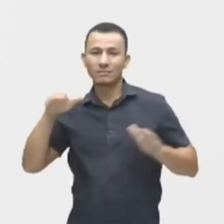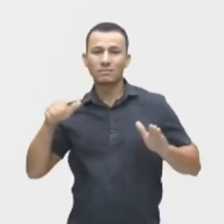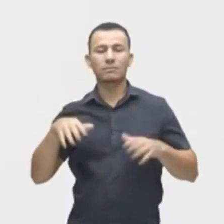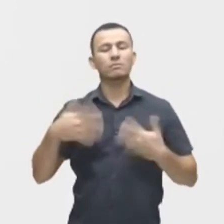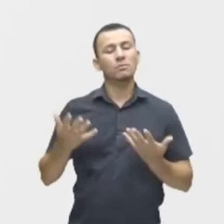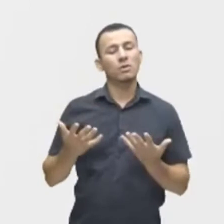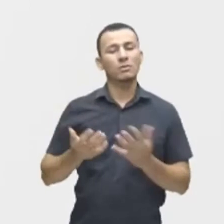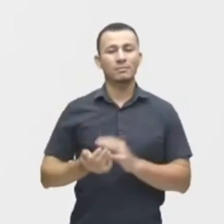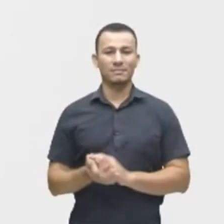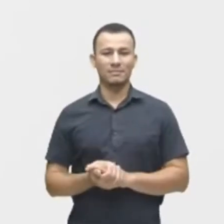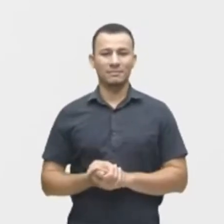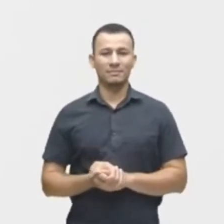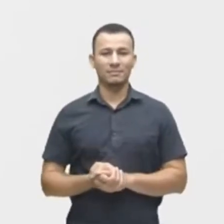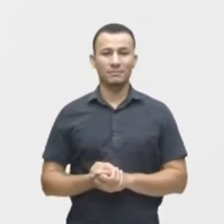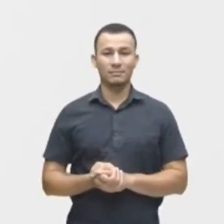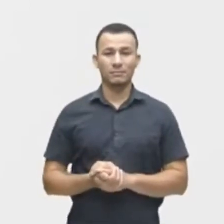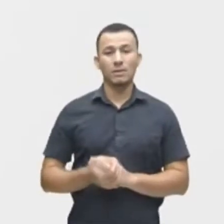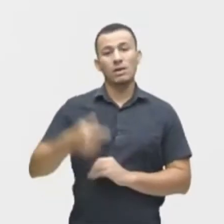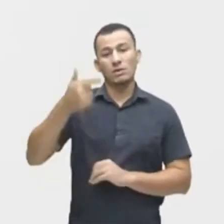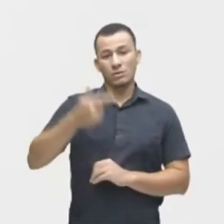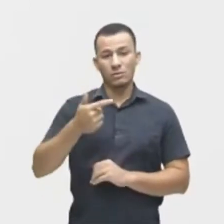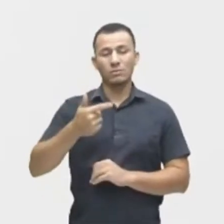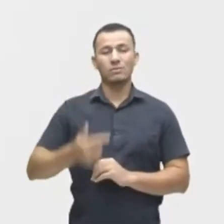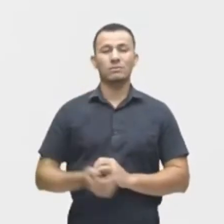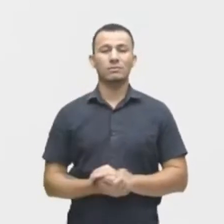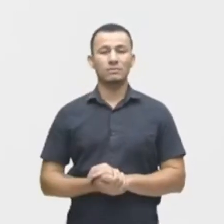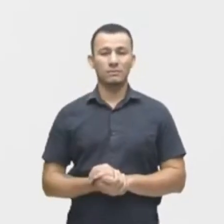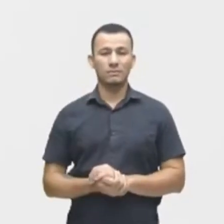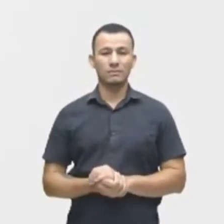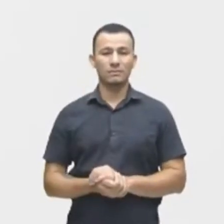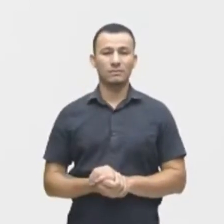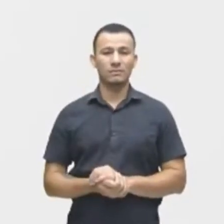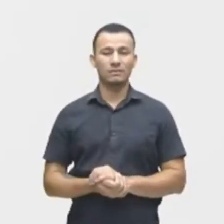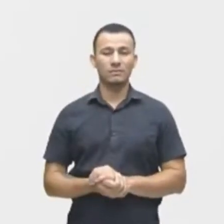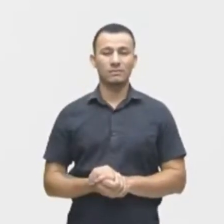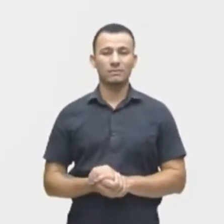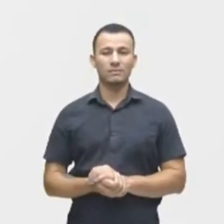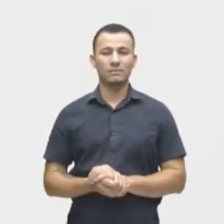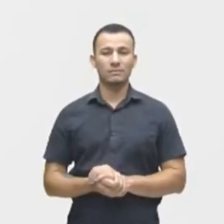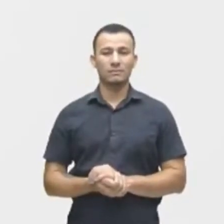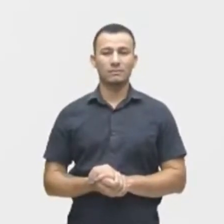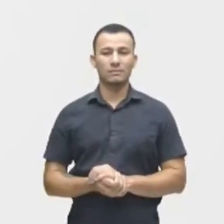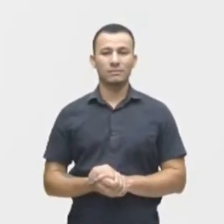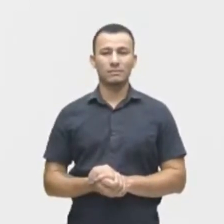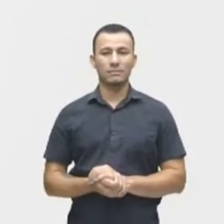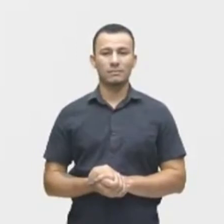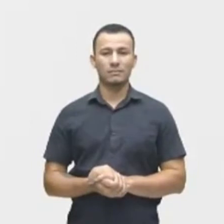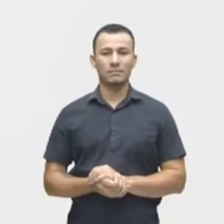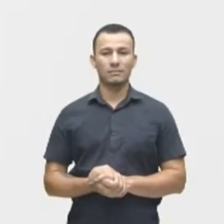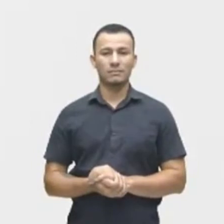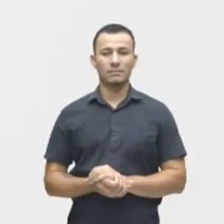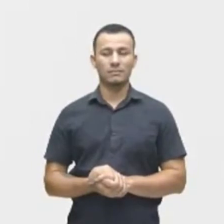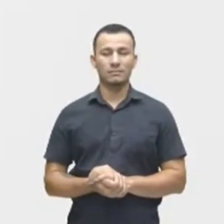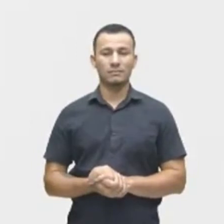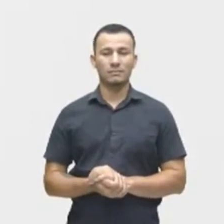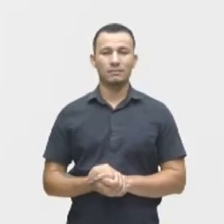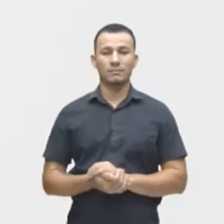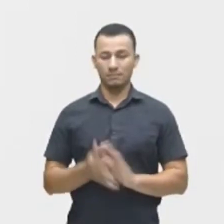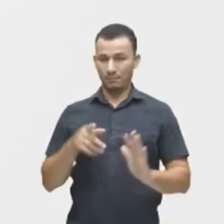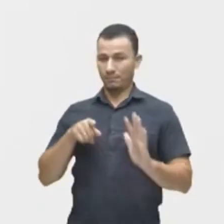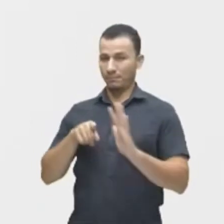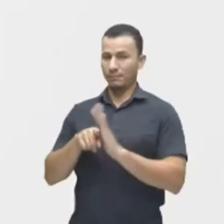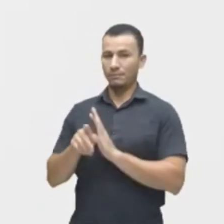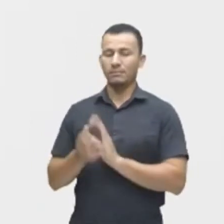desafio. A nossa segunda questão, vamos lá, ele faz o seguinte